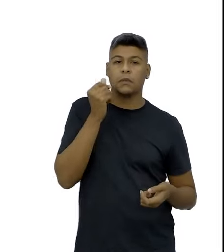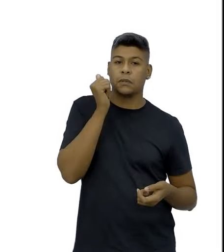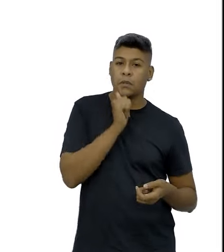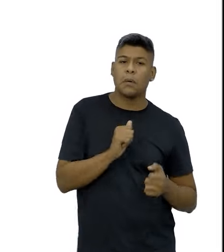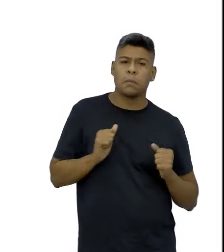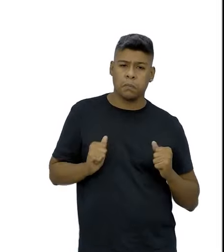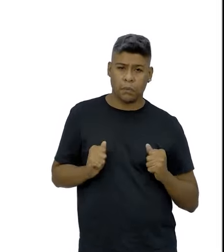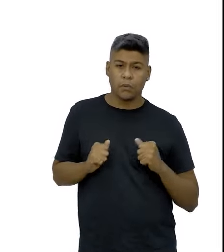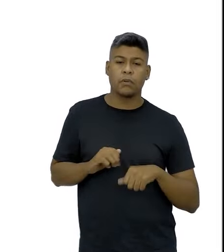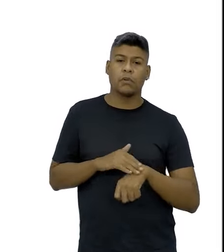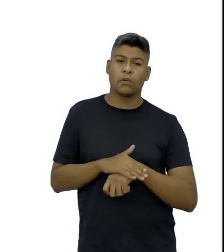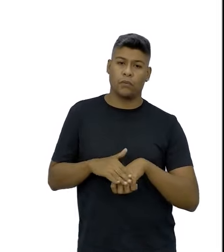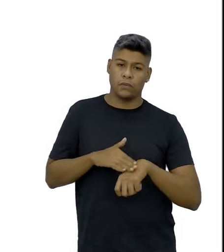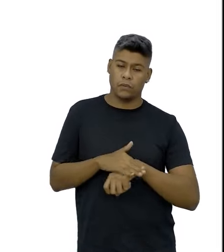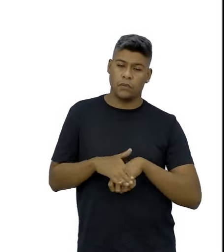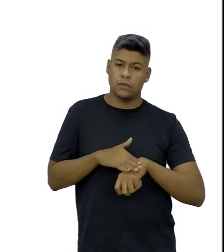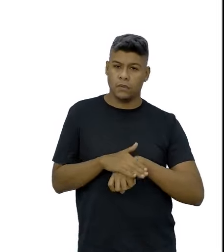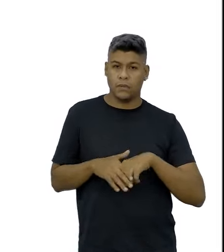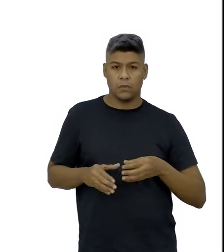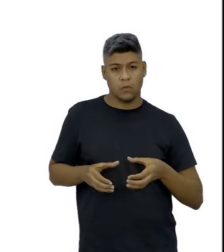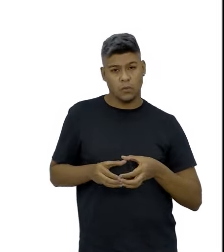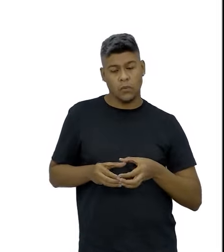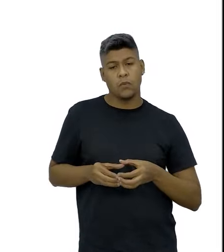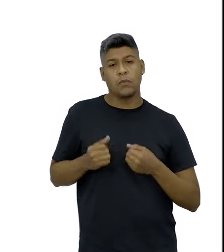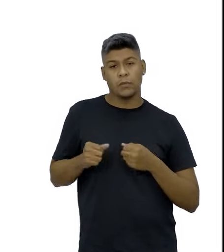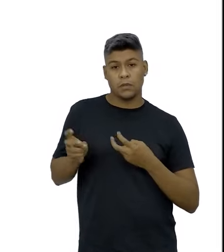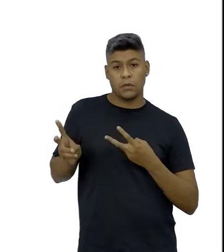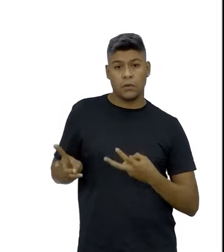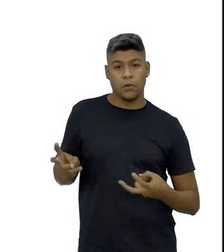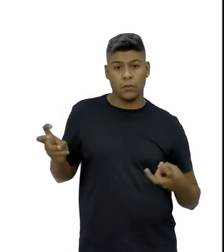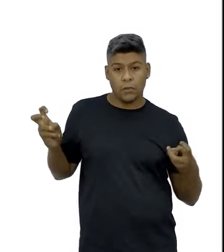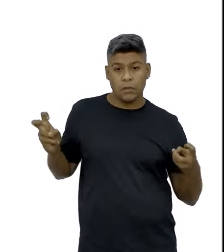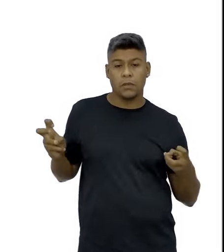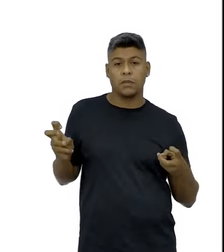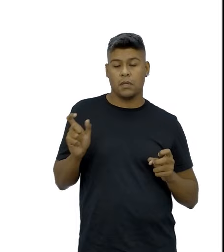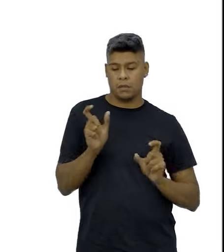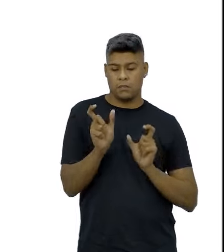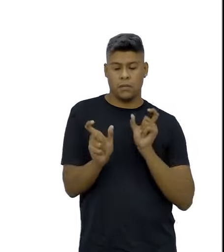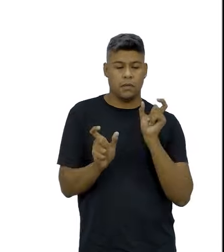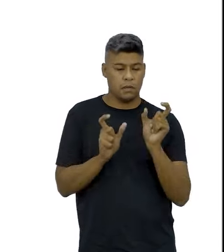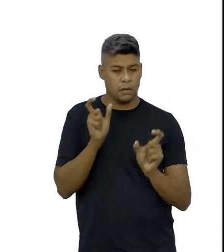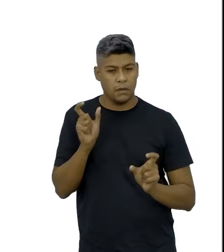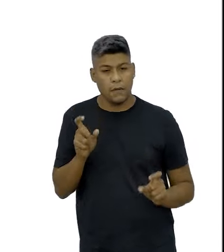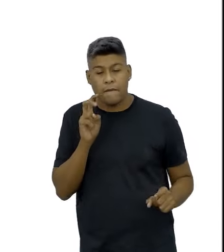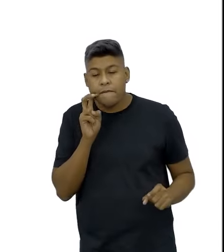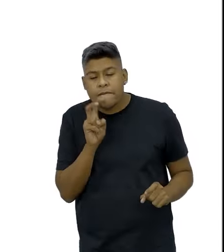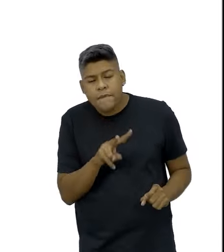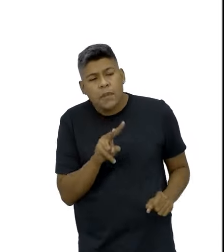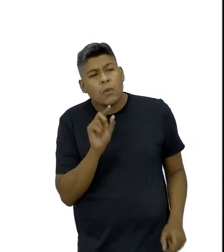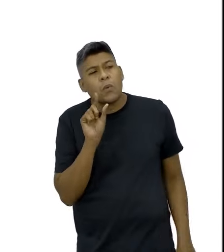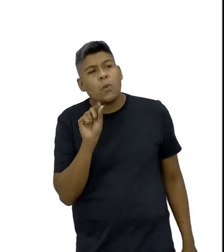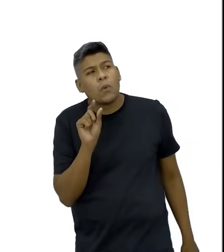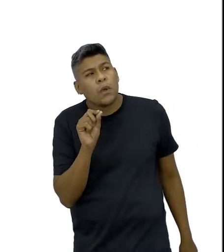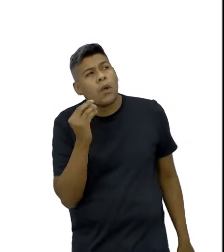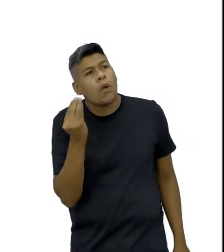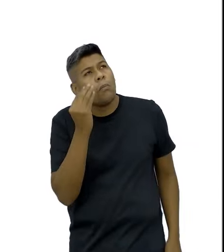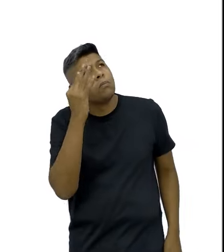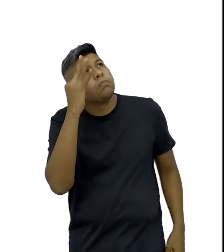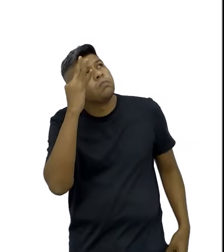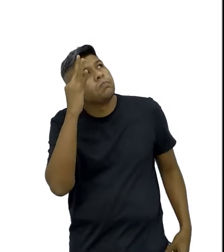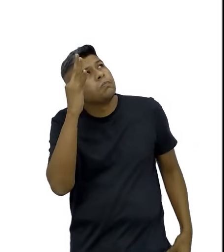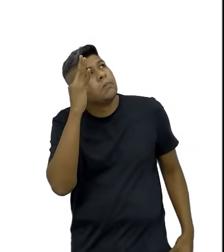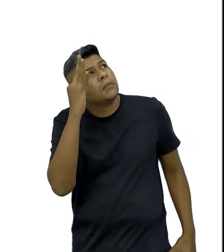podemos conversar com a turma, pedir que eles observem a fotografia, que digam o que veem, como imaginam que é